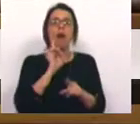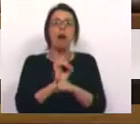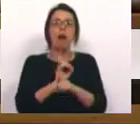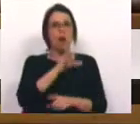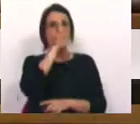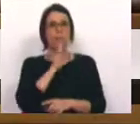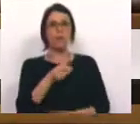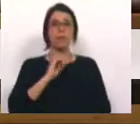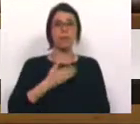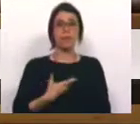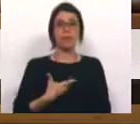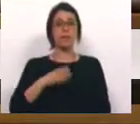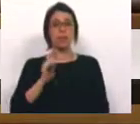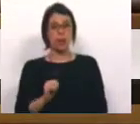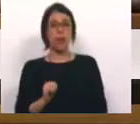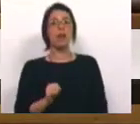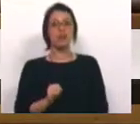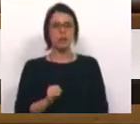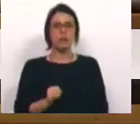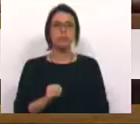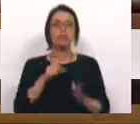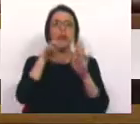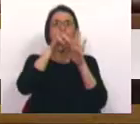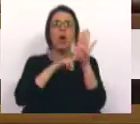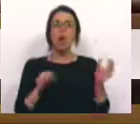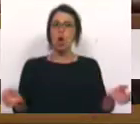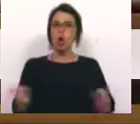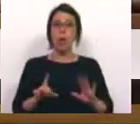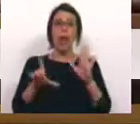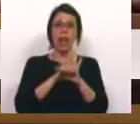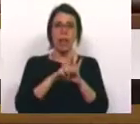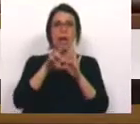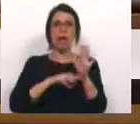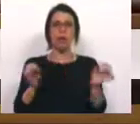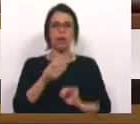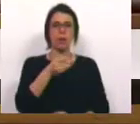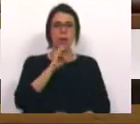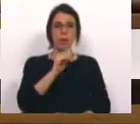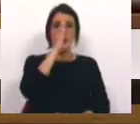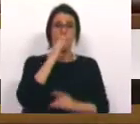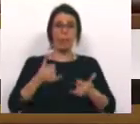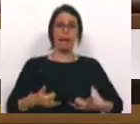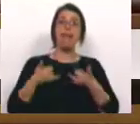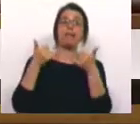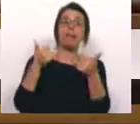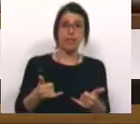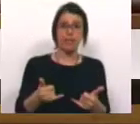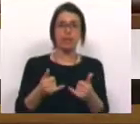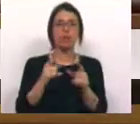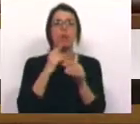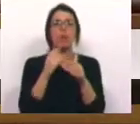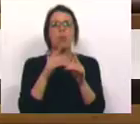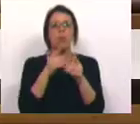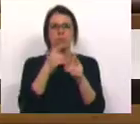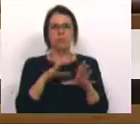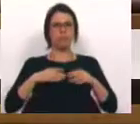então governo PSD-CDS não regulamentou a lei e o governo PS que se seguiu teve um